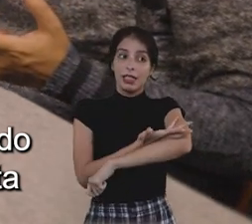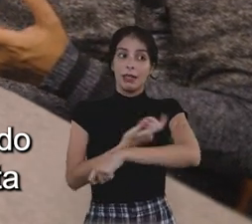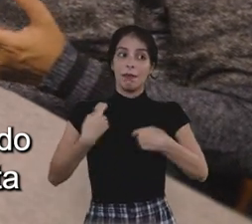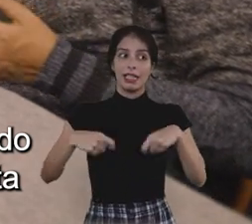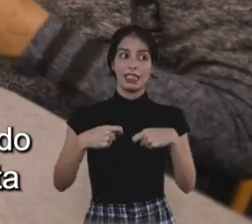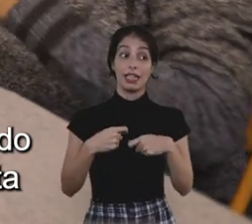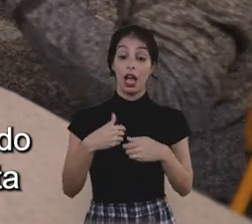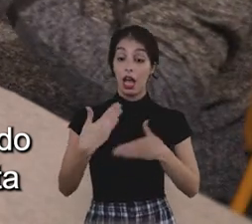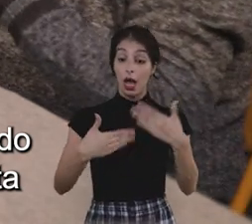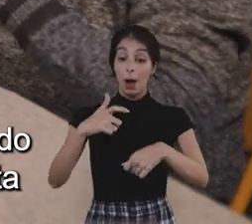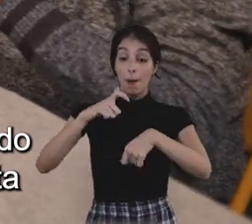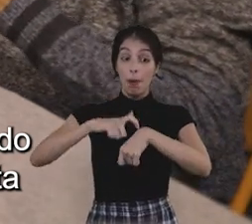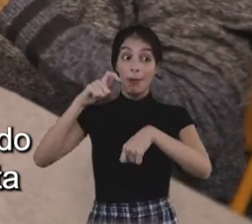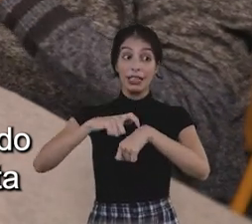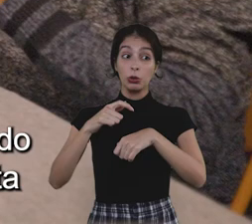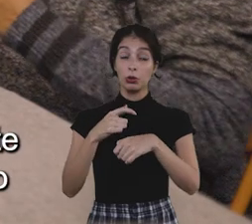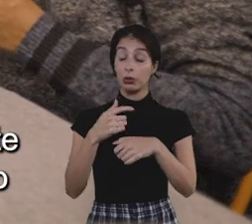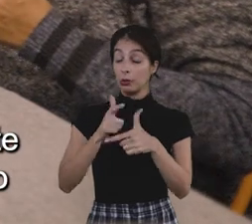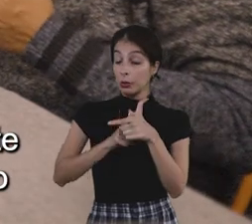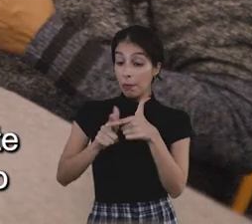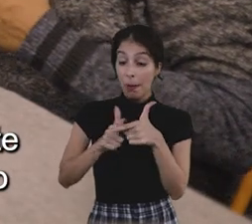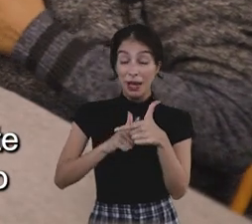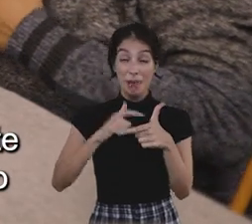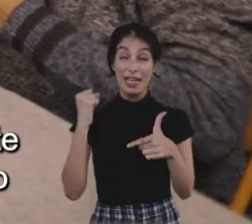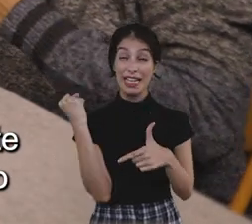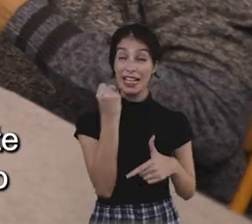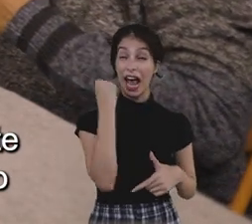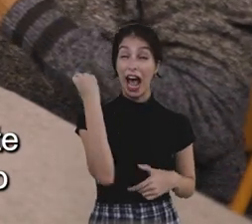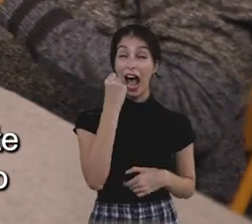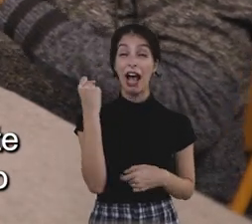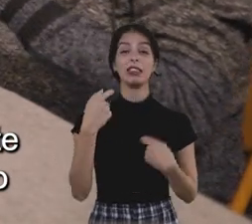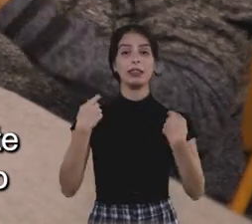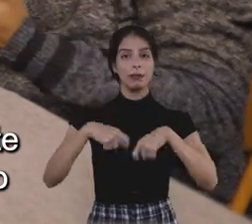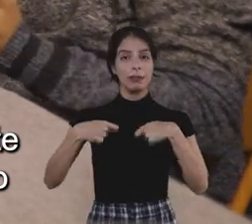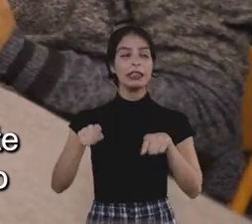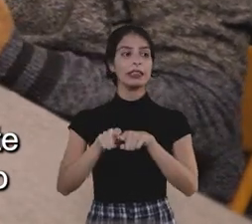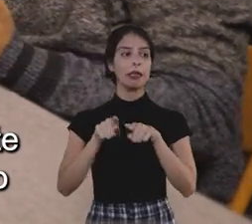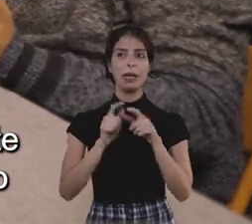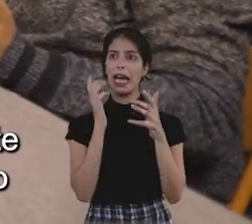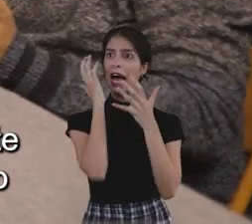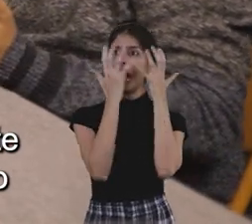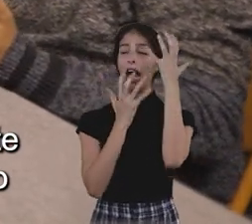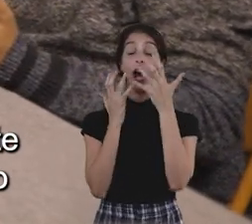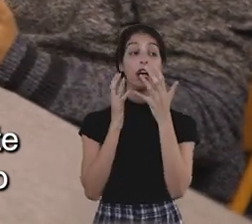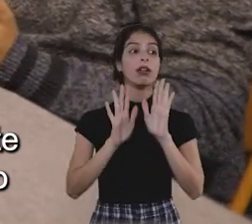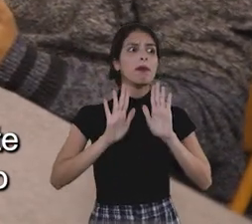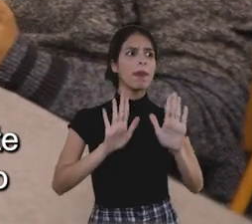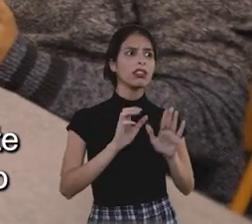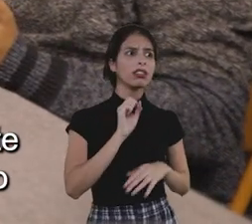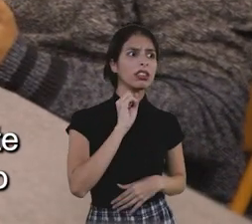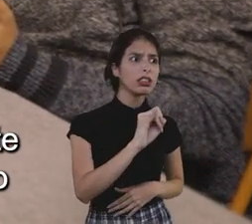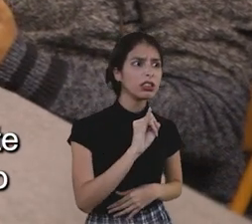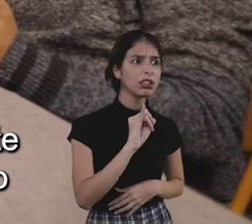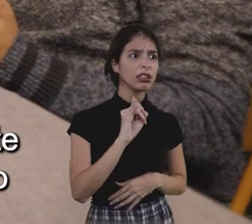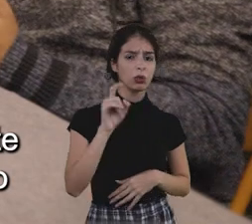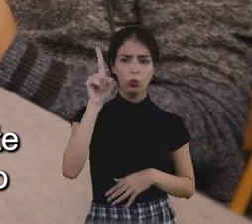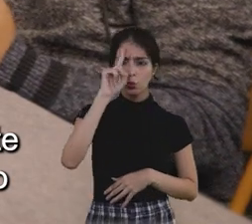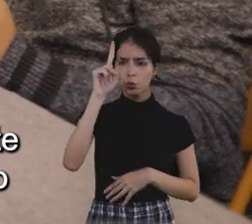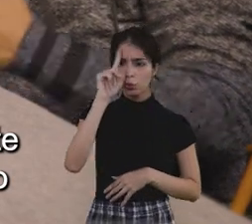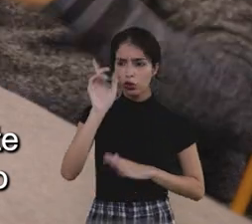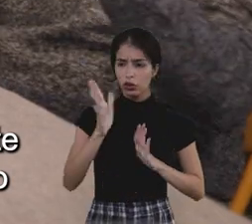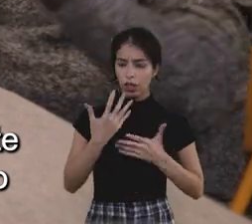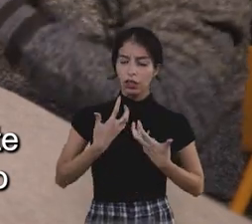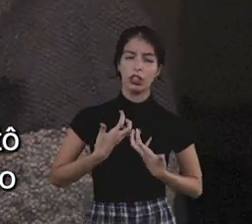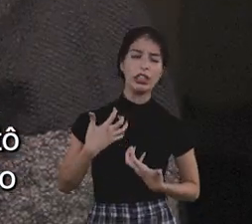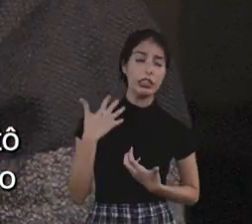ter essa gordurinha assim para dar conta da hora que as coisas não vão conforme a gente imaginava né porque a vida